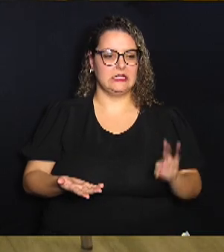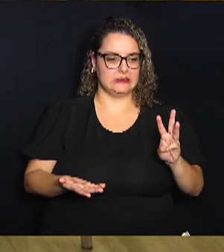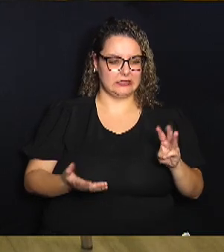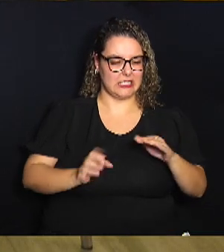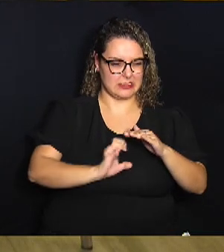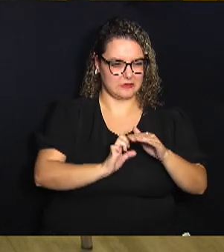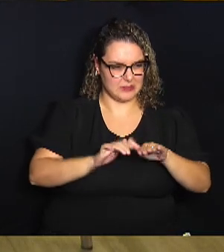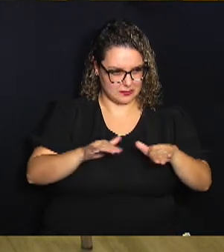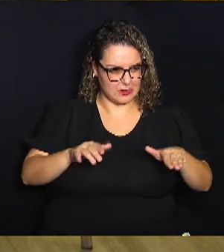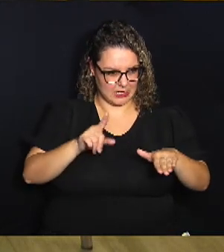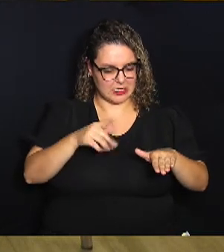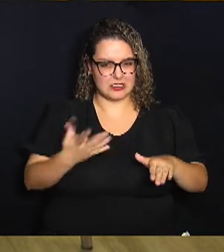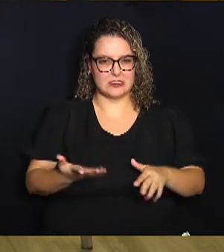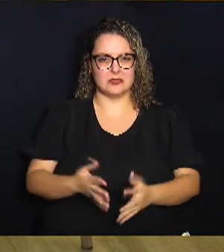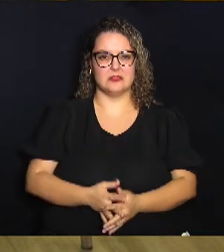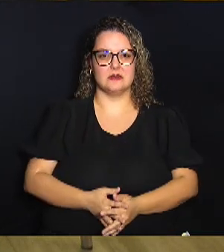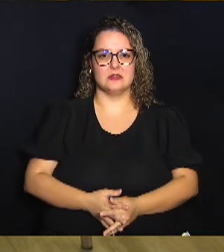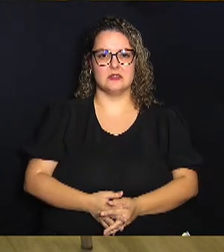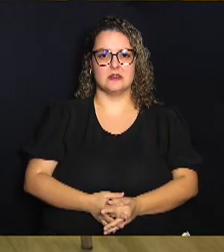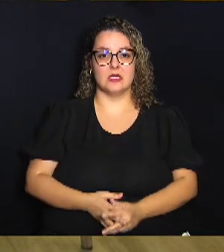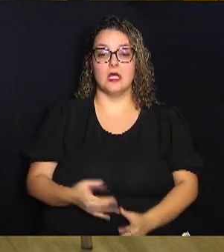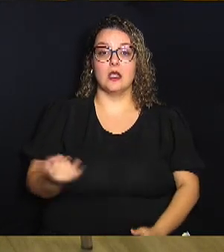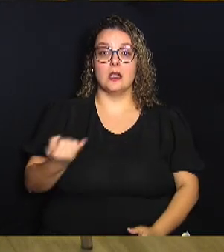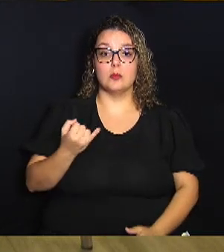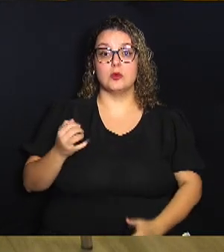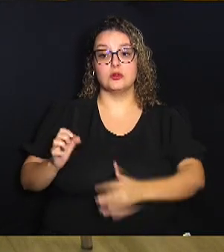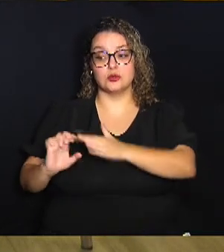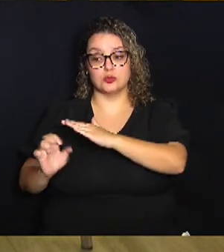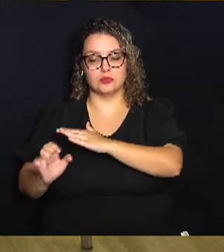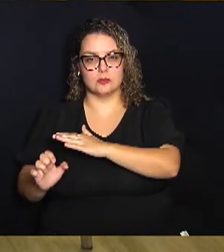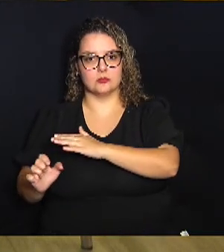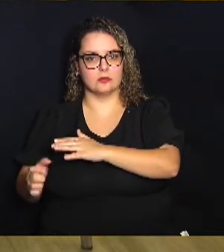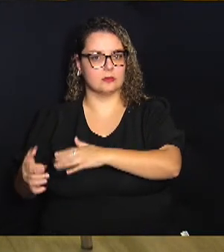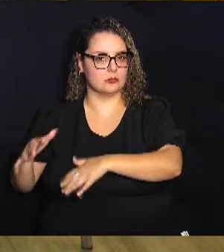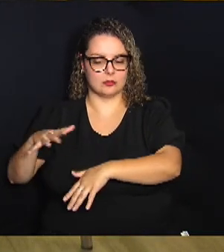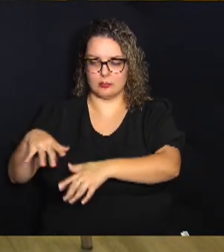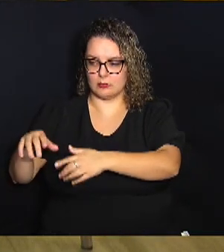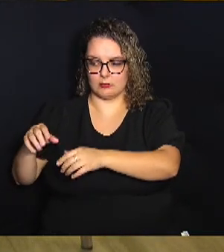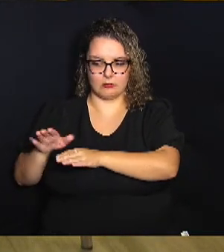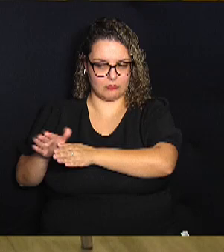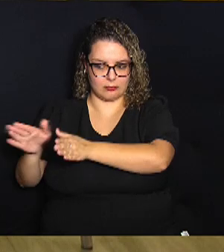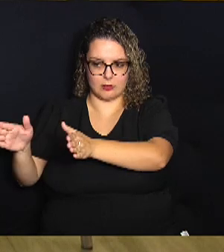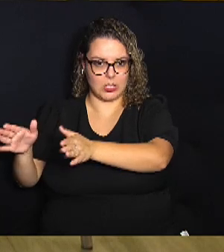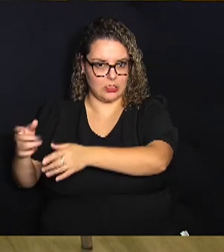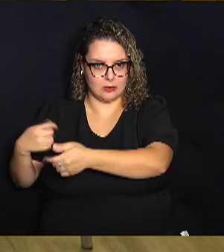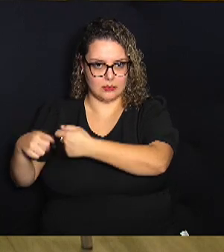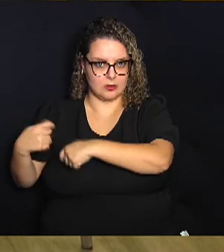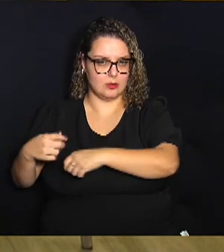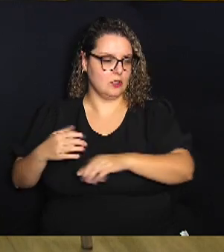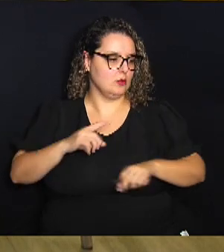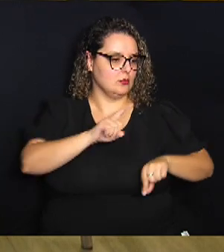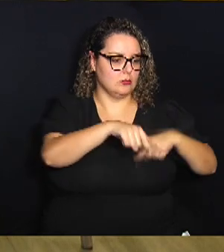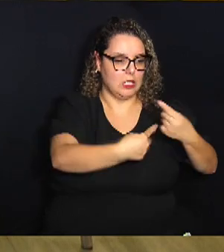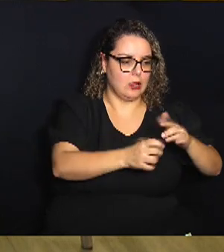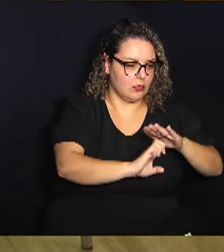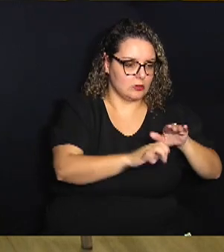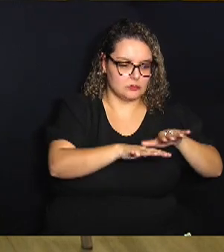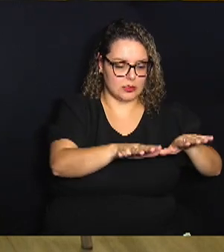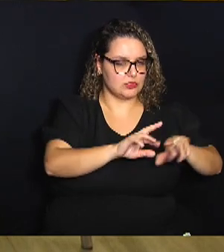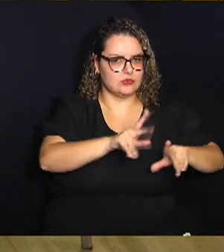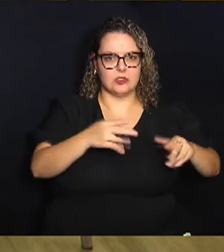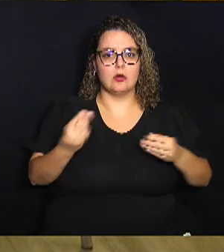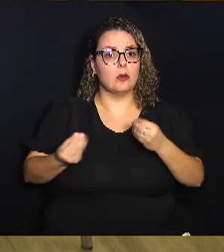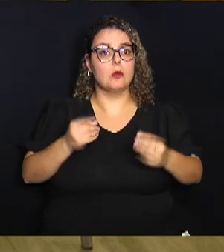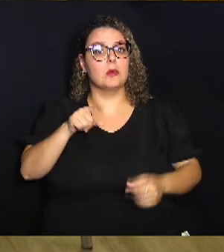mesmo andar, é isso, né? A importância de uma empresa que tem um negócio, falar com outra que tem um outro tipo de negócio. Como que